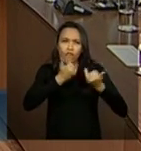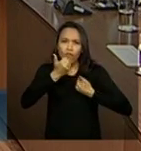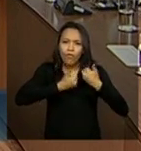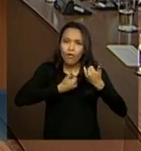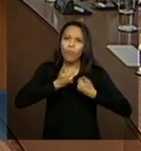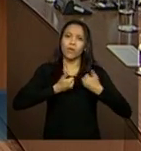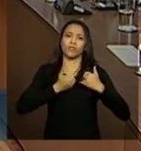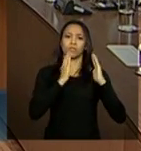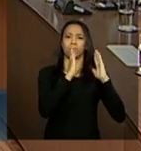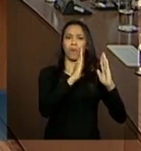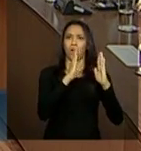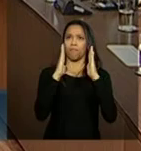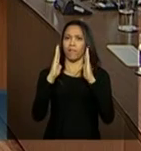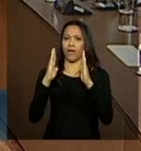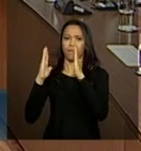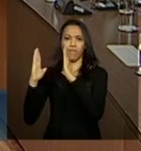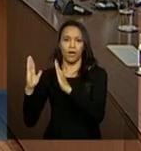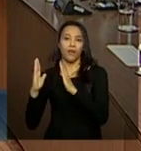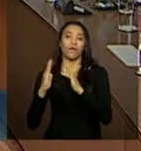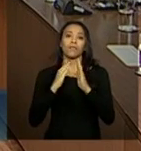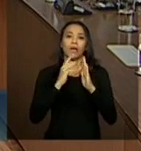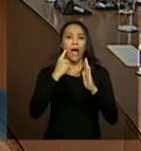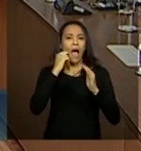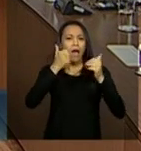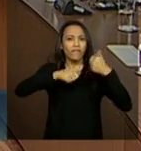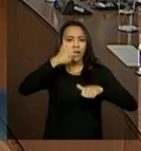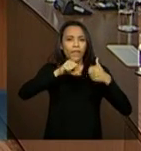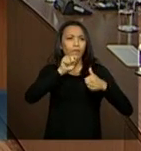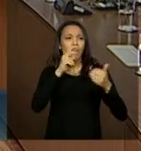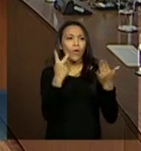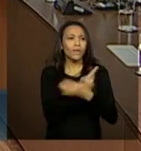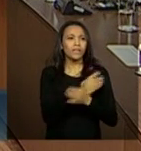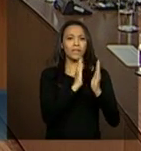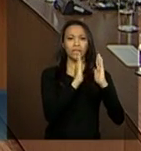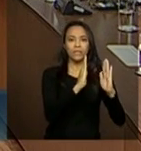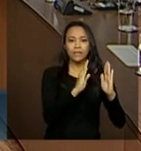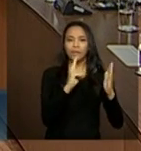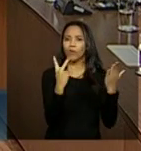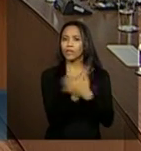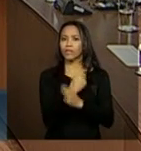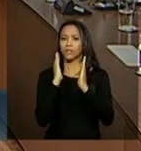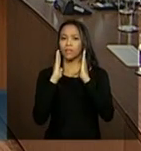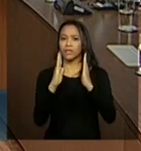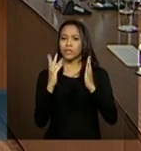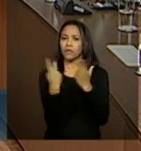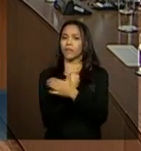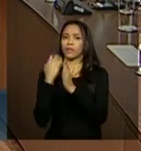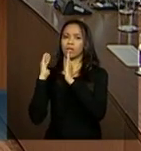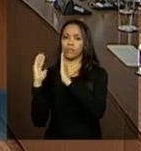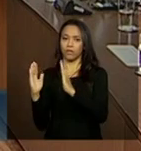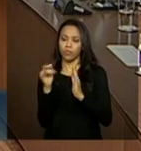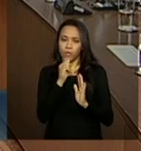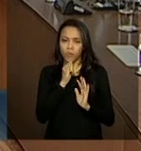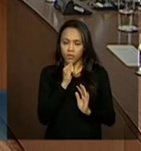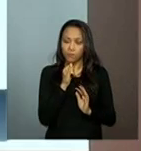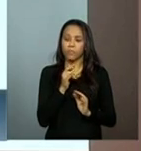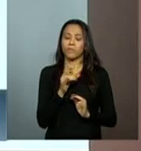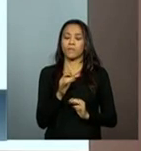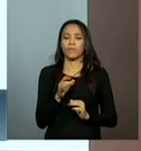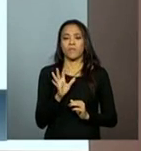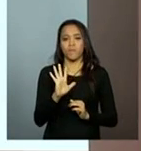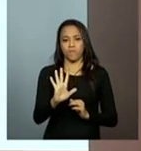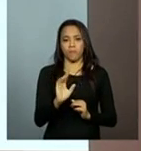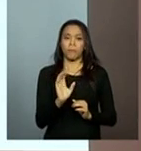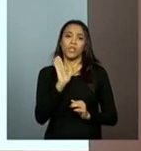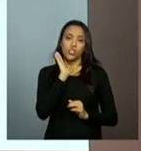dados, para nos permitir avaliar a dinâmica do que está acontecendo no espaço, é importante. Um exemplo, nós podemos, a partir